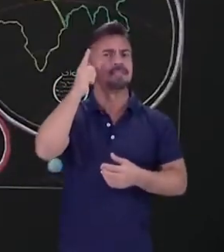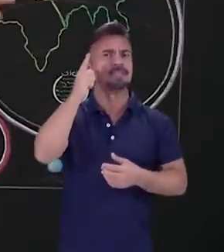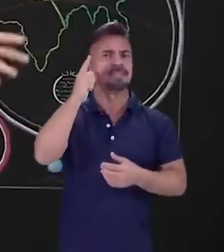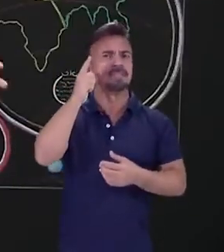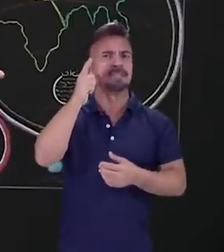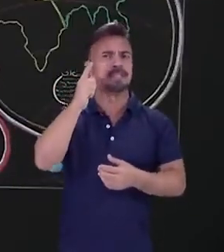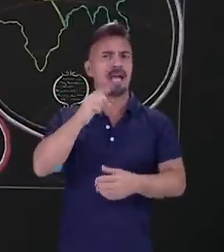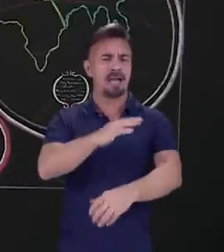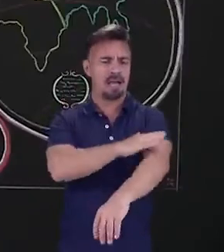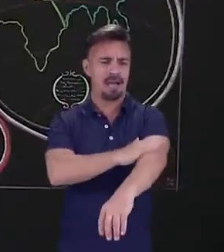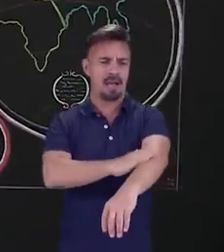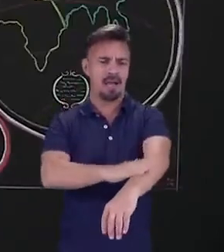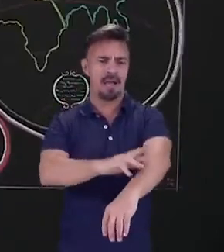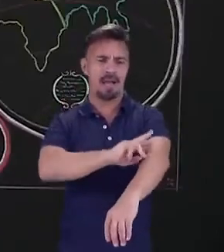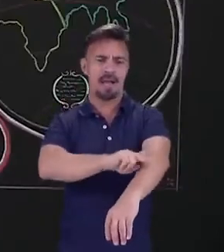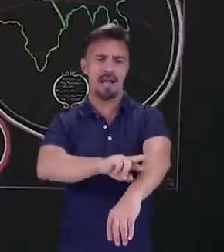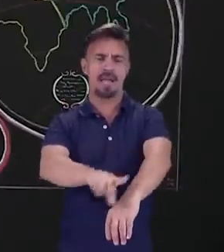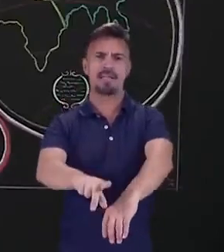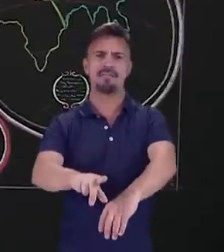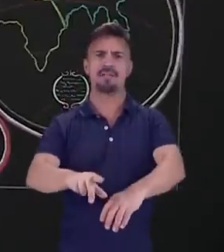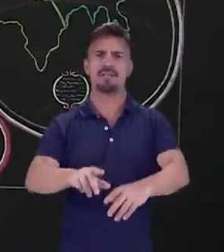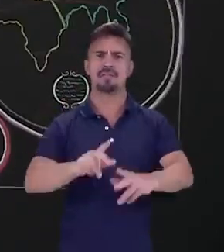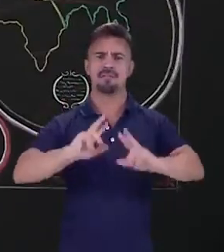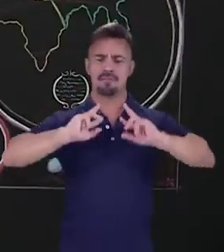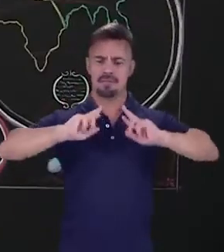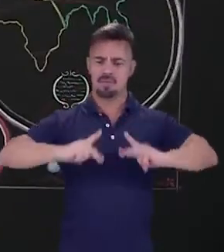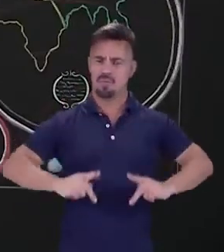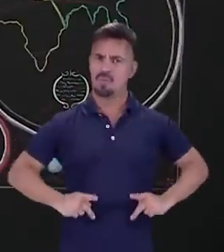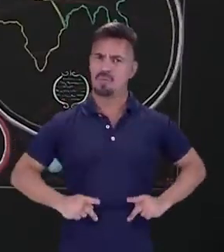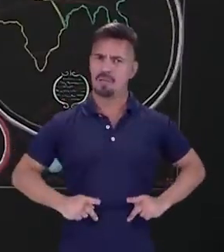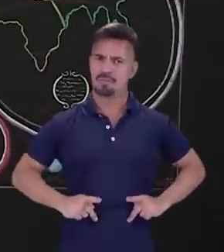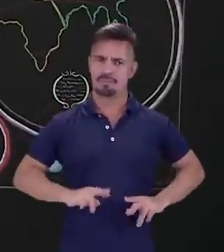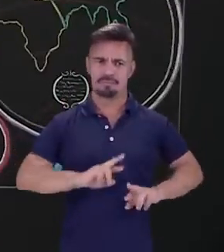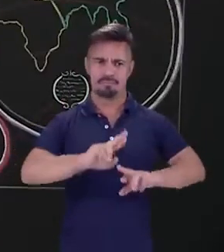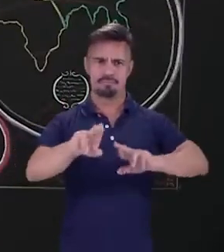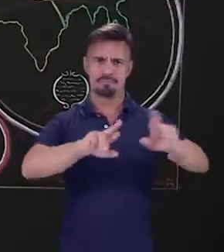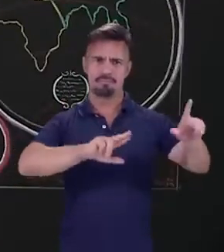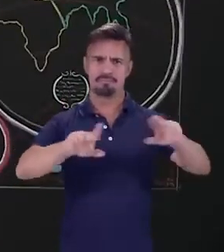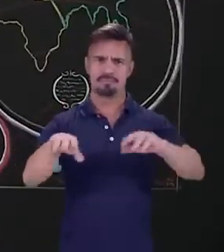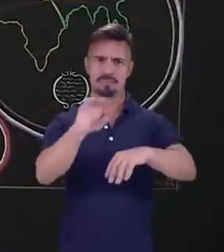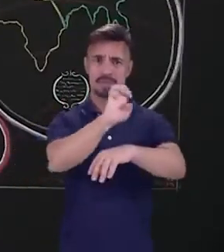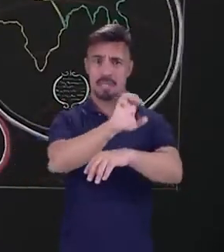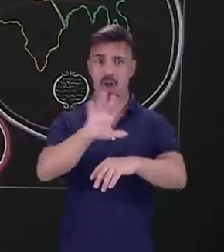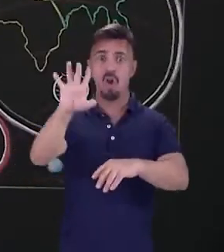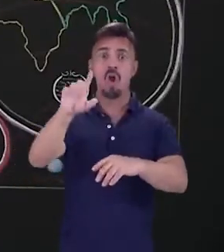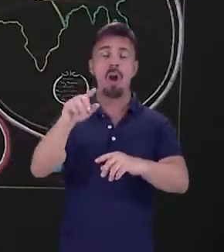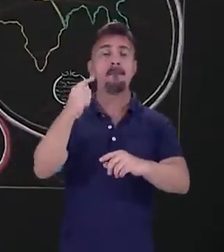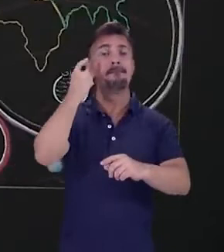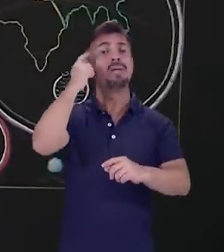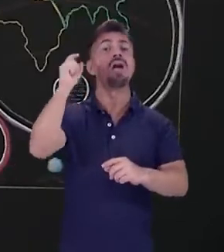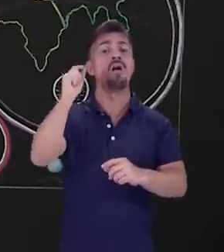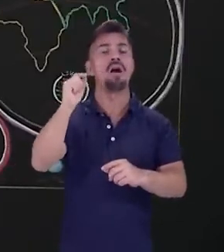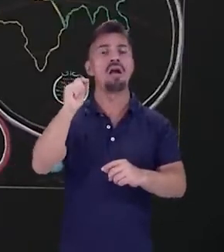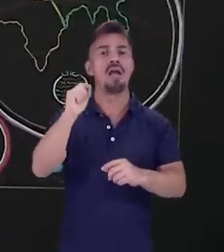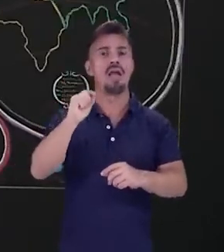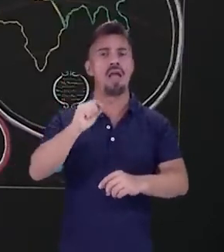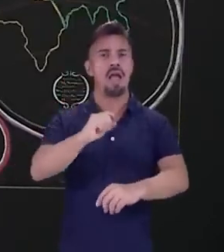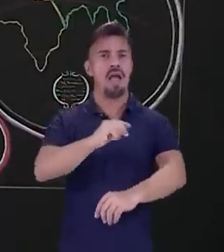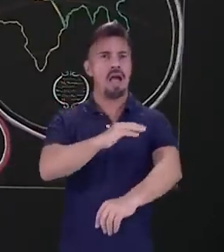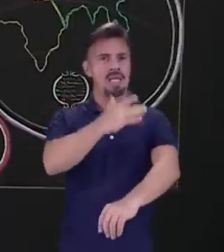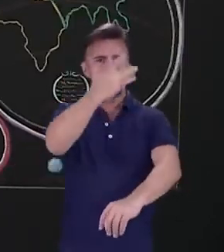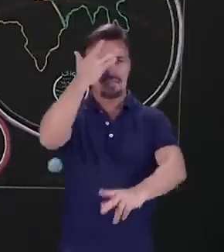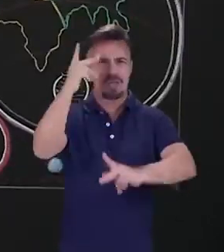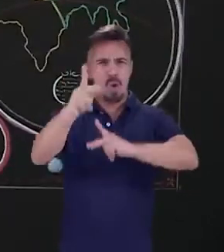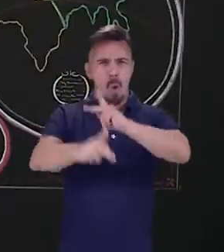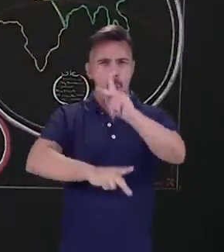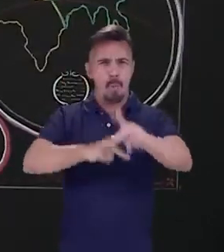raças diferentes entre os humanos e que, para os europeus, eles tinham essa visão de que a raça europeia, a